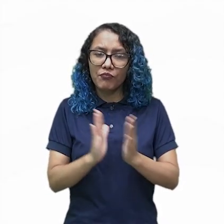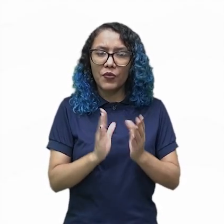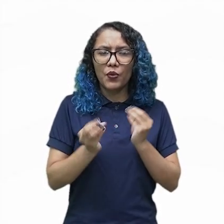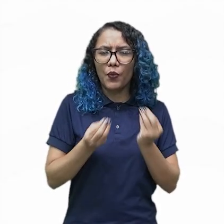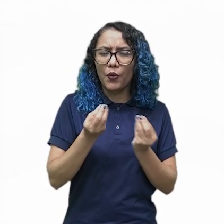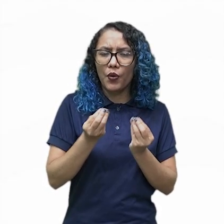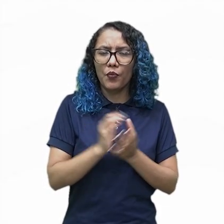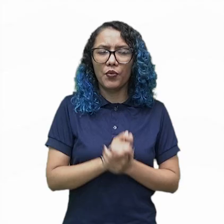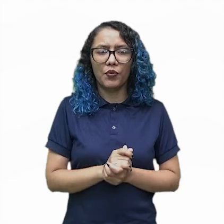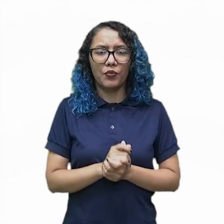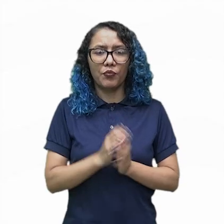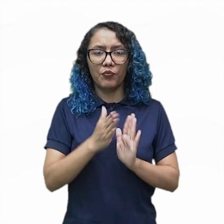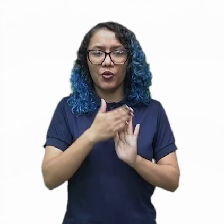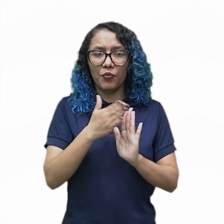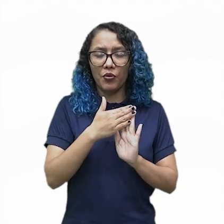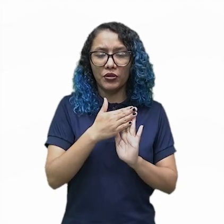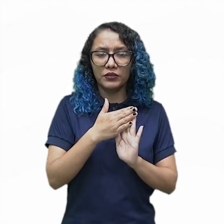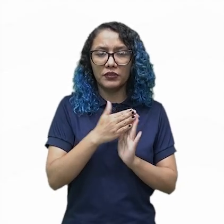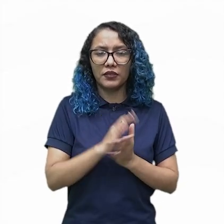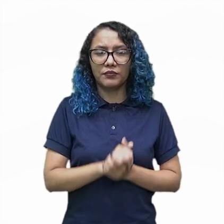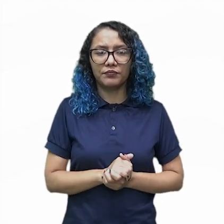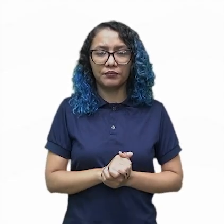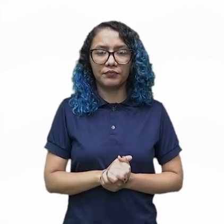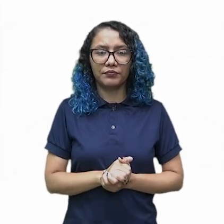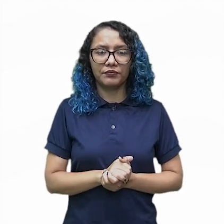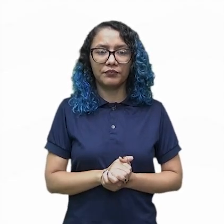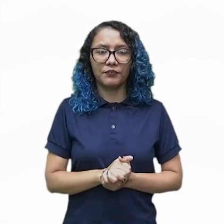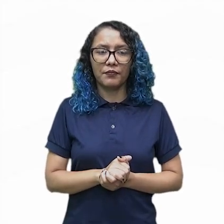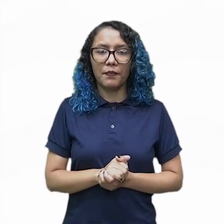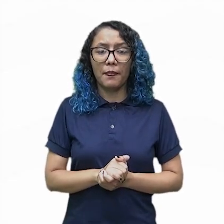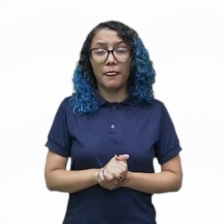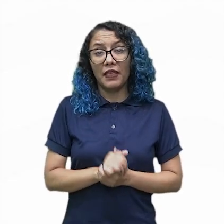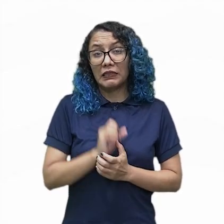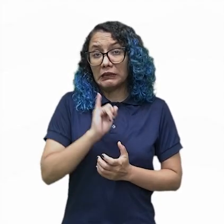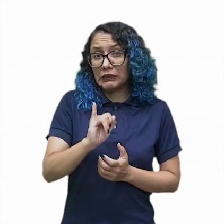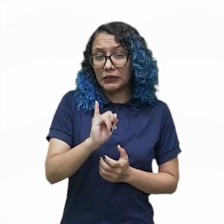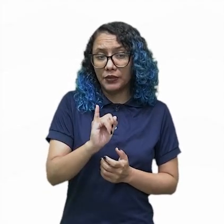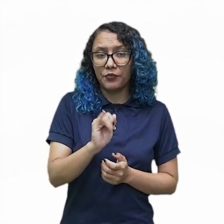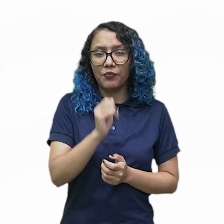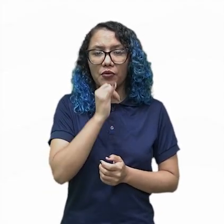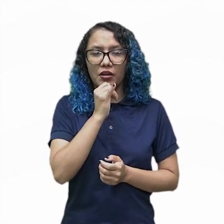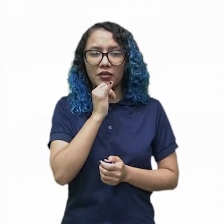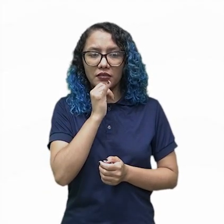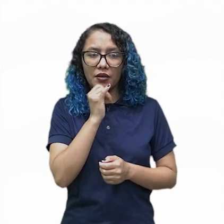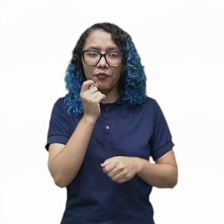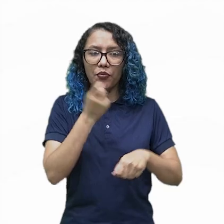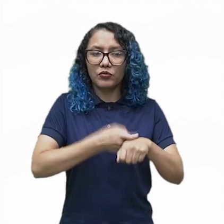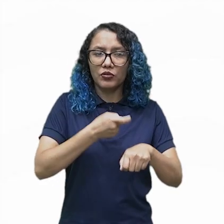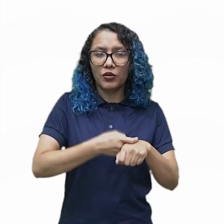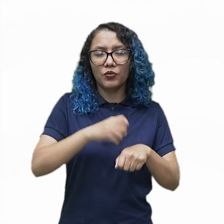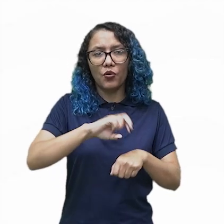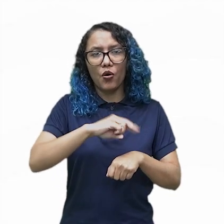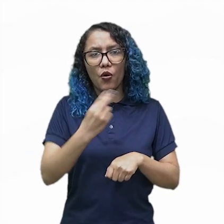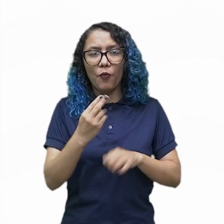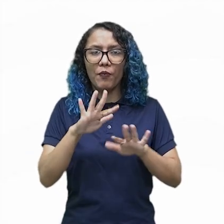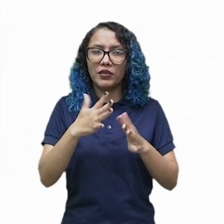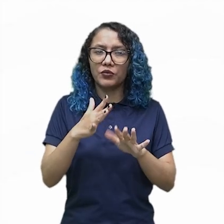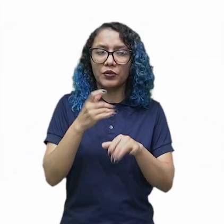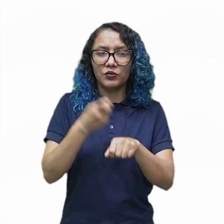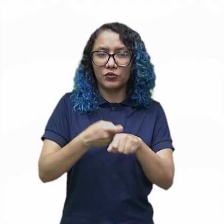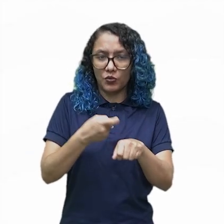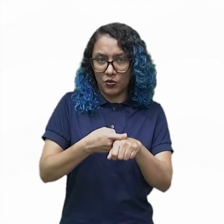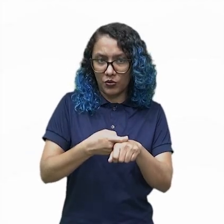proceder ou se está obrigado a proceder nos estados sólidos ou semissólidos, Então, são